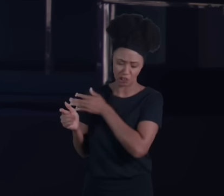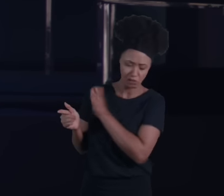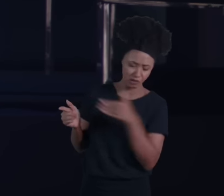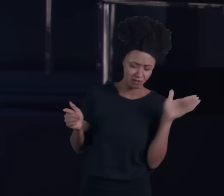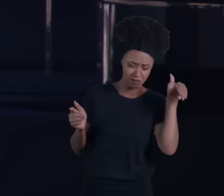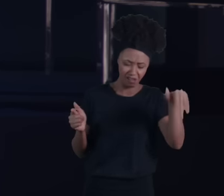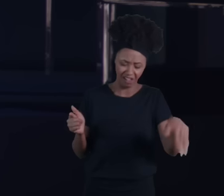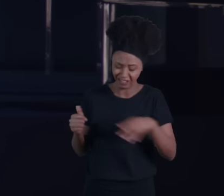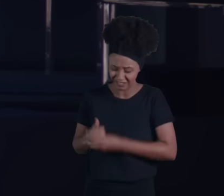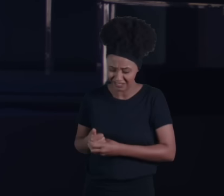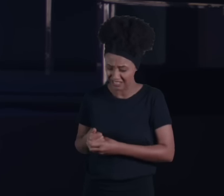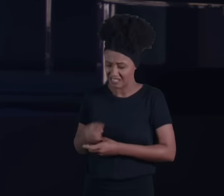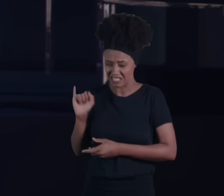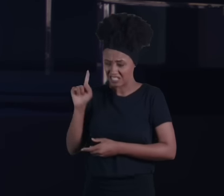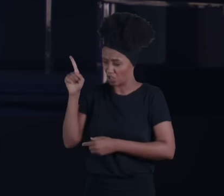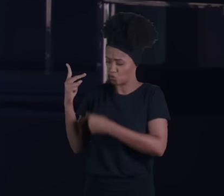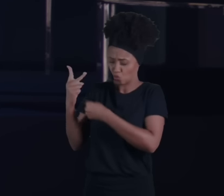arrebatará.